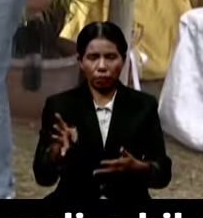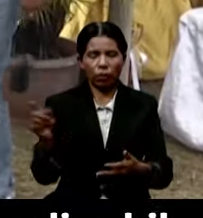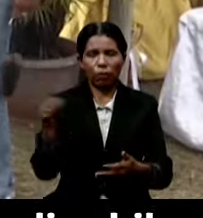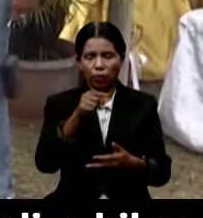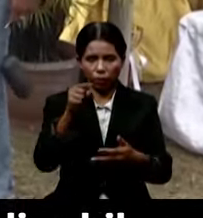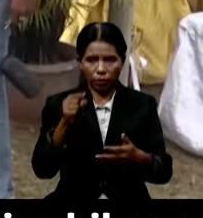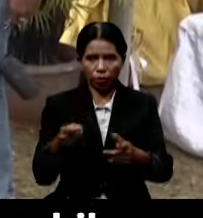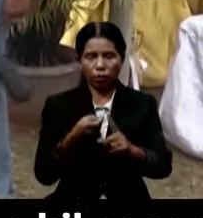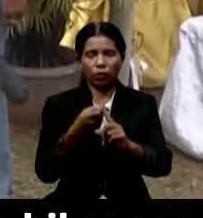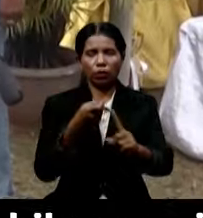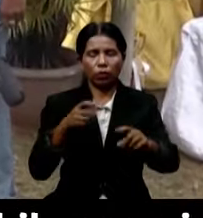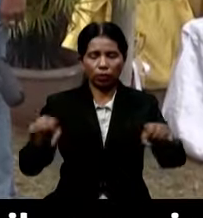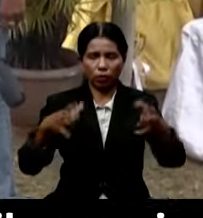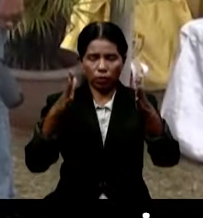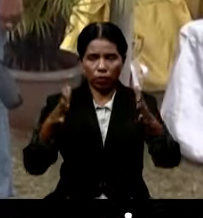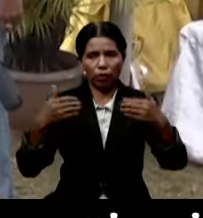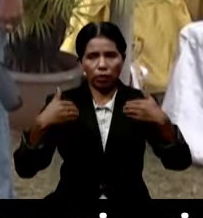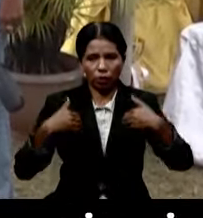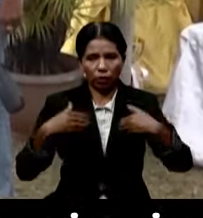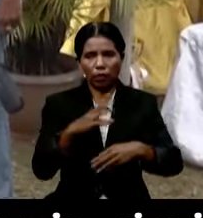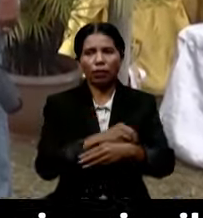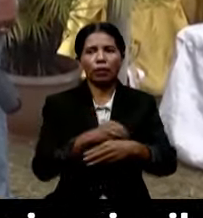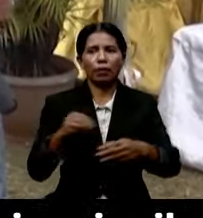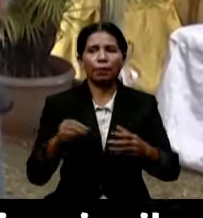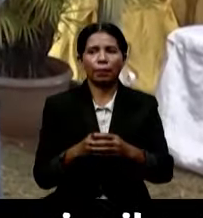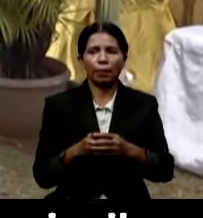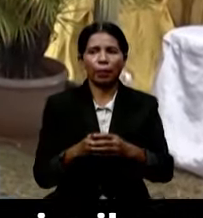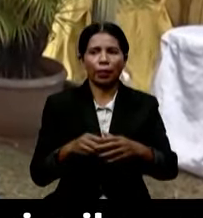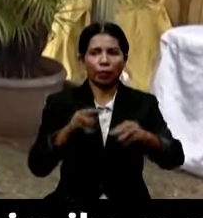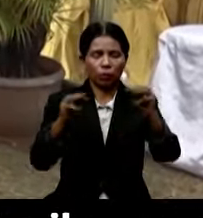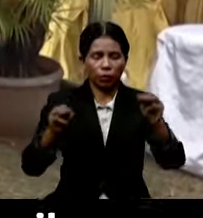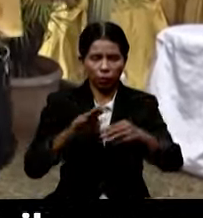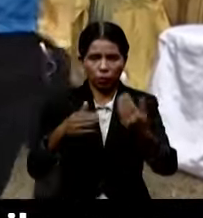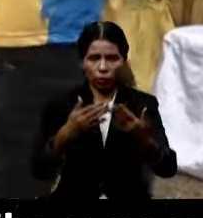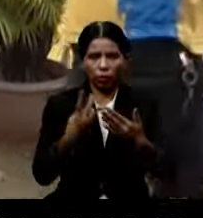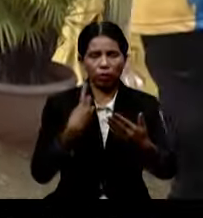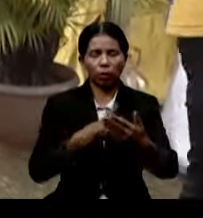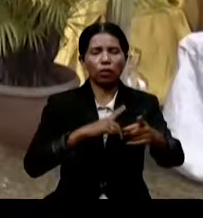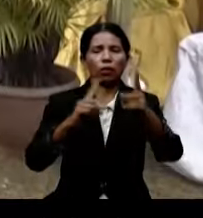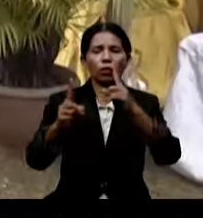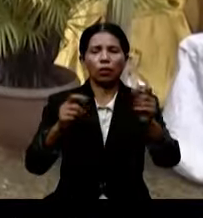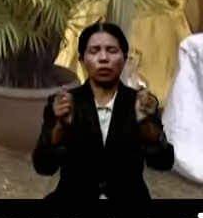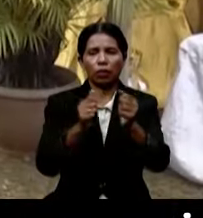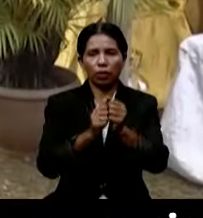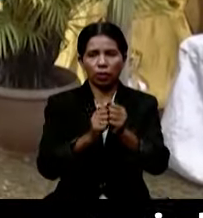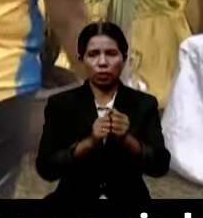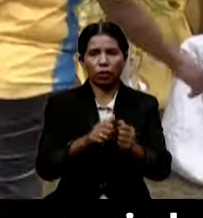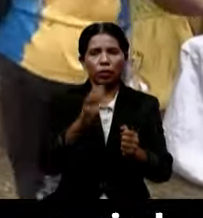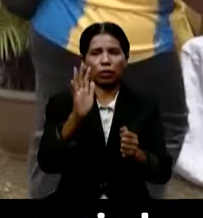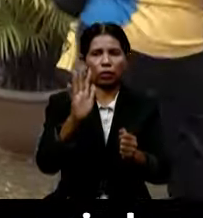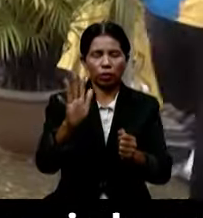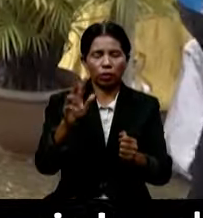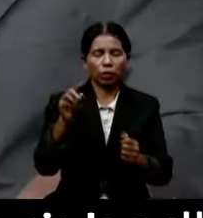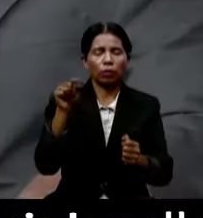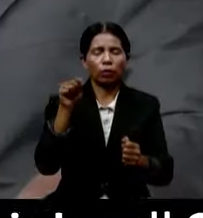40%, pois o total funcionário mesmo aqui, enquanto município, se era quando ita compara cara, por volta 5%